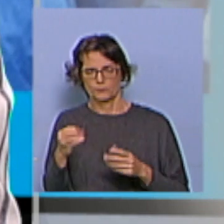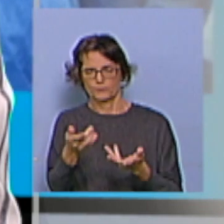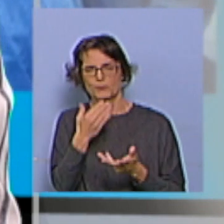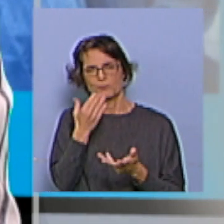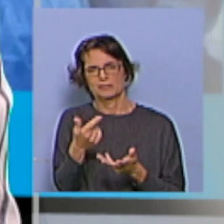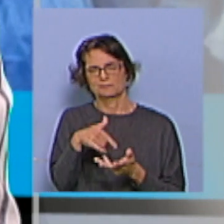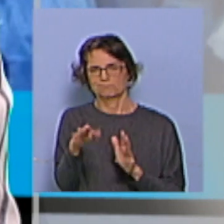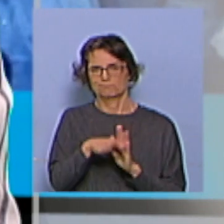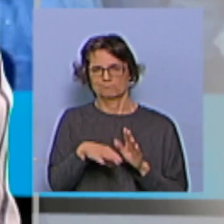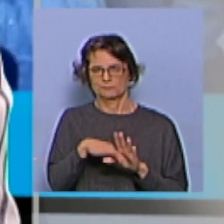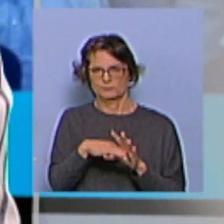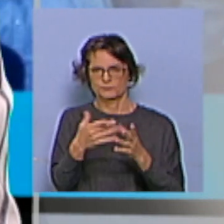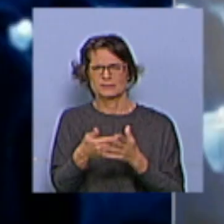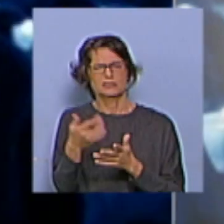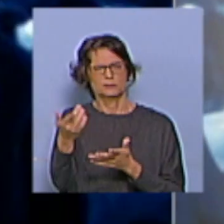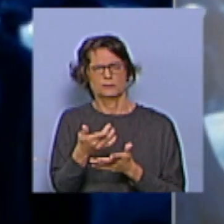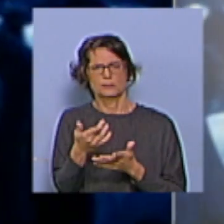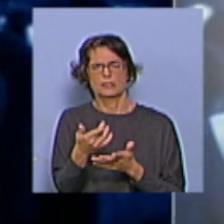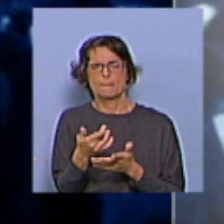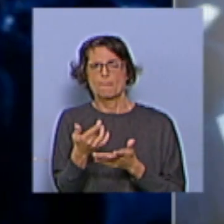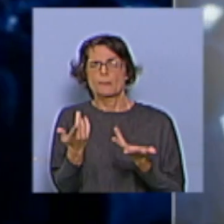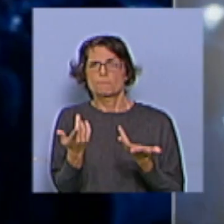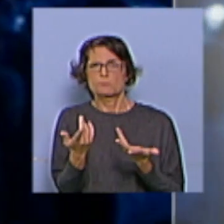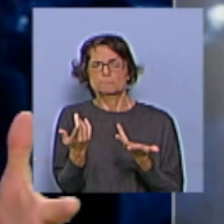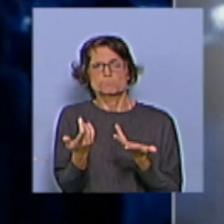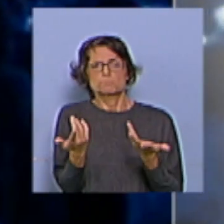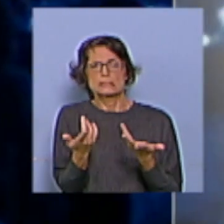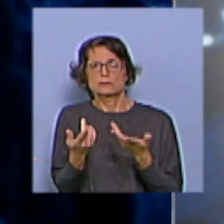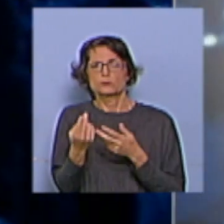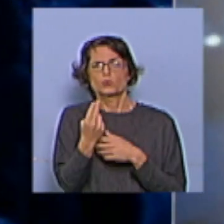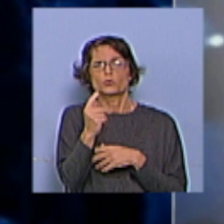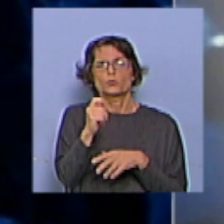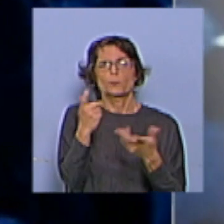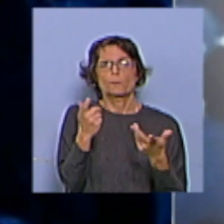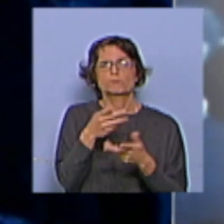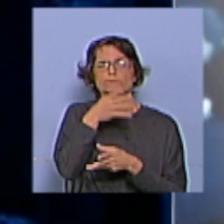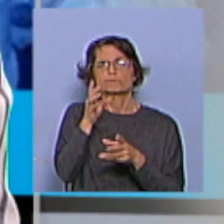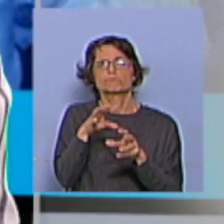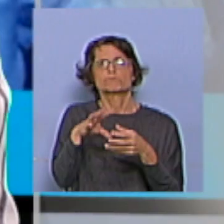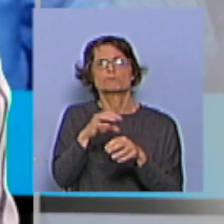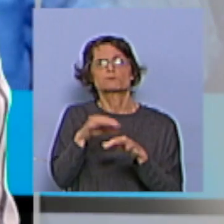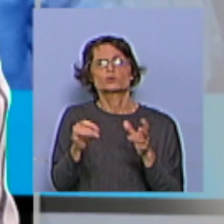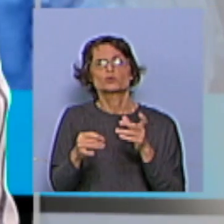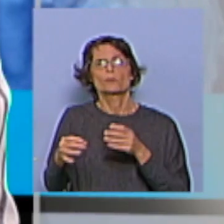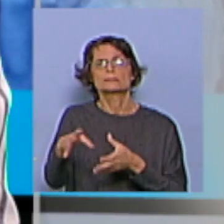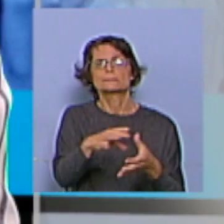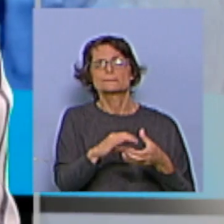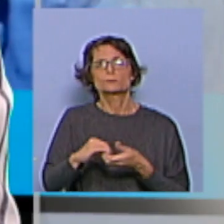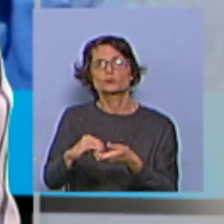a essa convocatória europeia para a solidariedade e para as respostas que é necessário dar à crise económica e